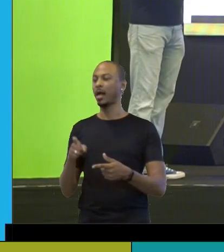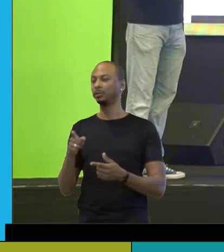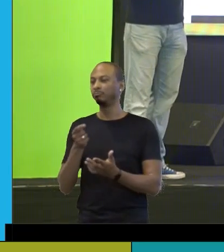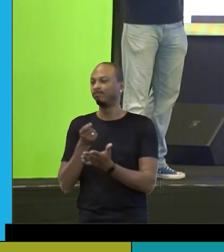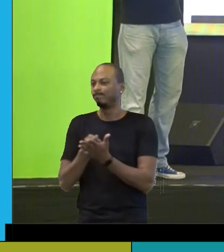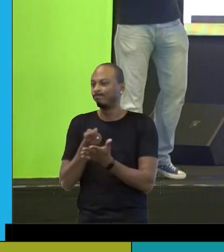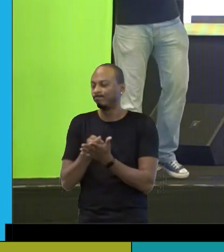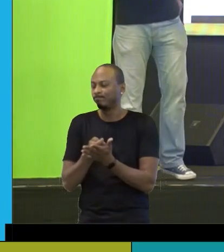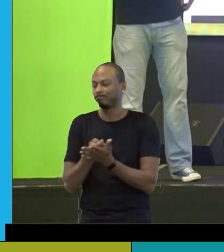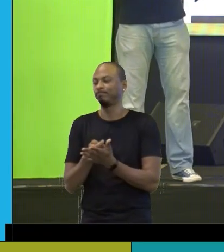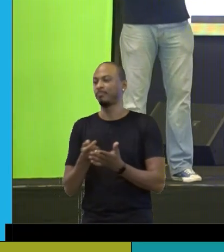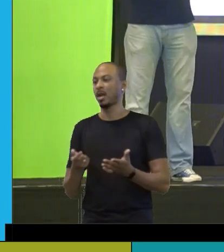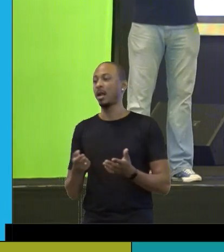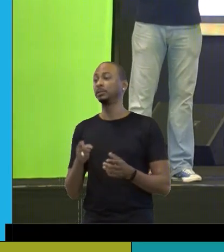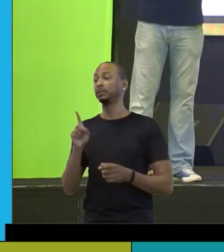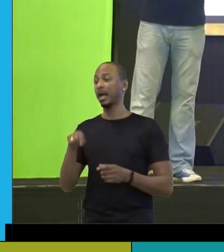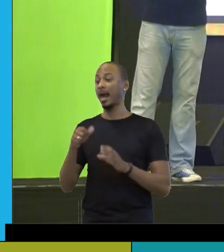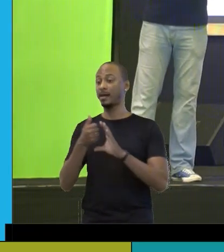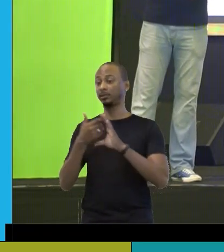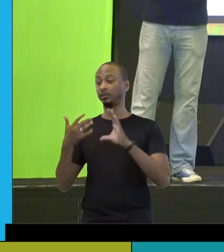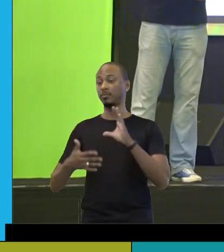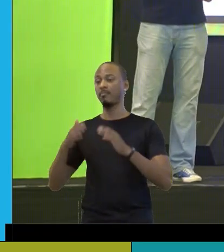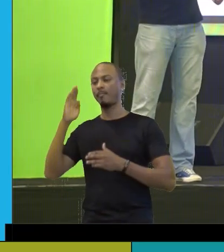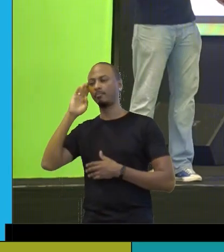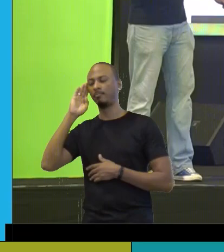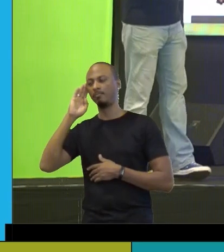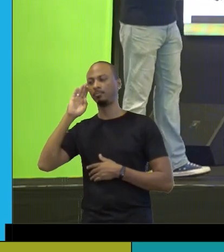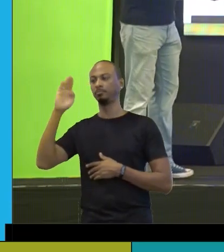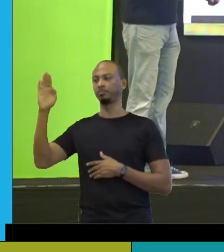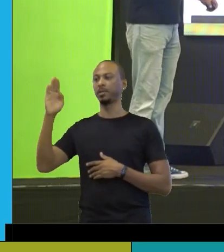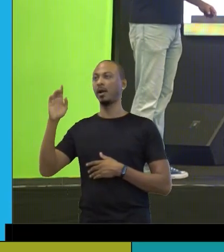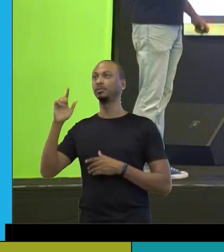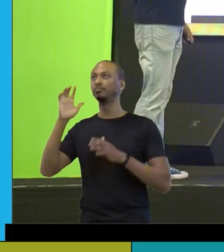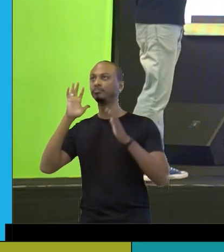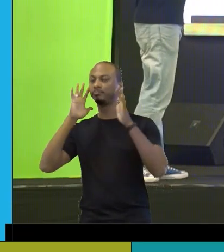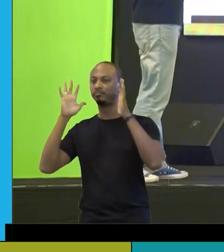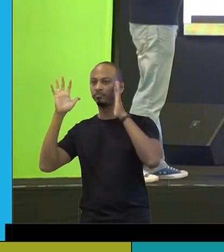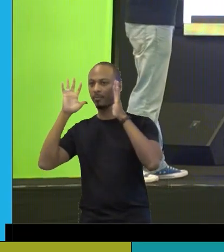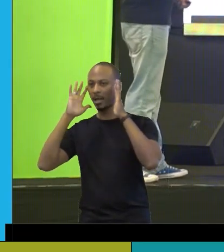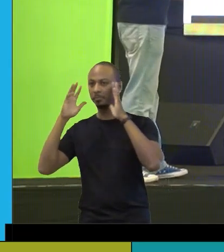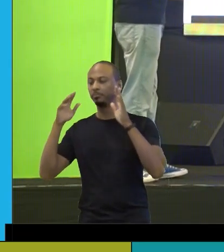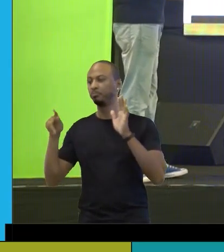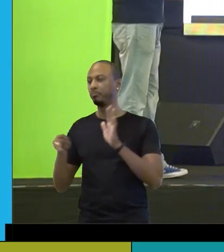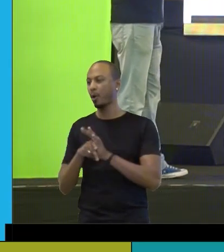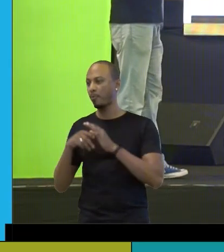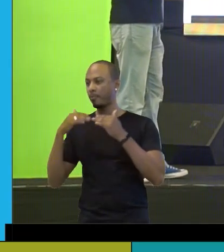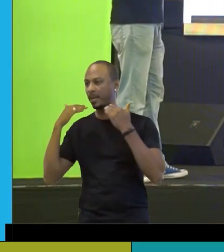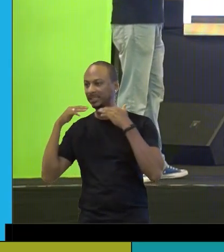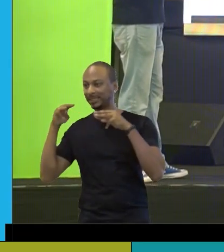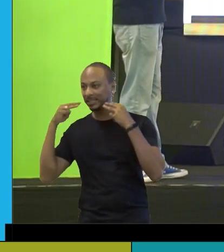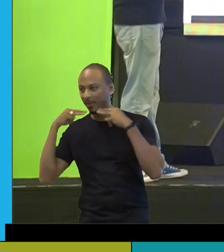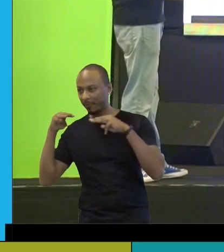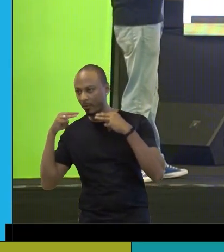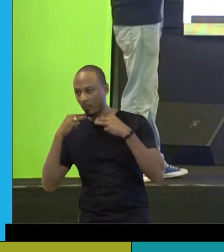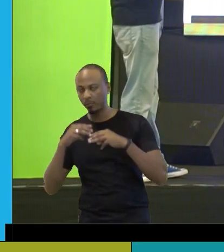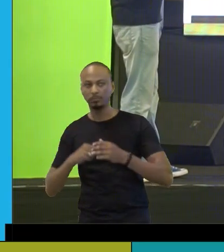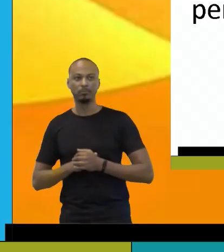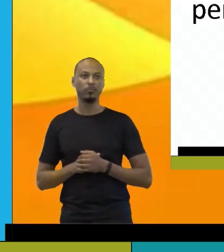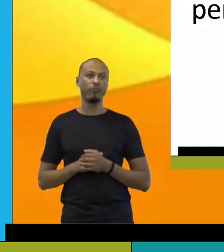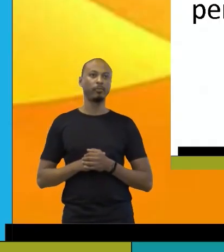essa é exatamente a característica principal do pensamento de Maquiavel. E para nós